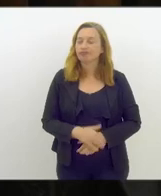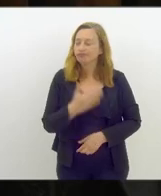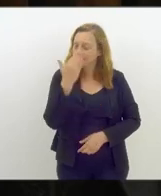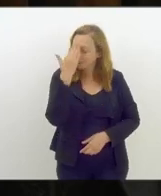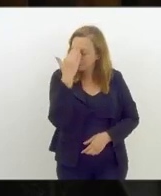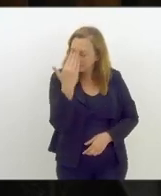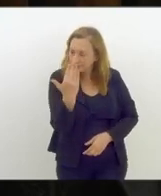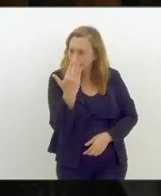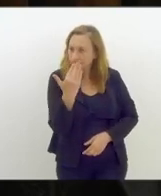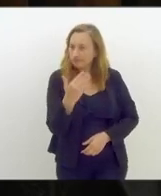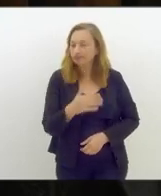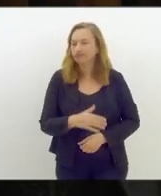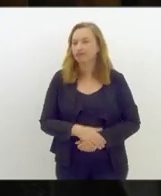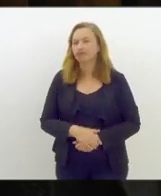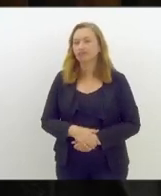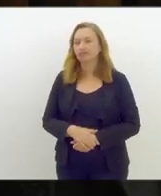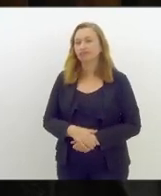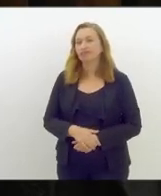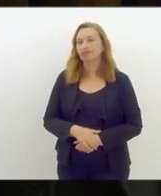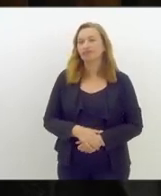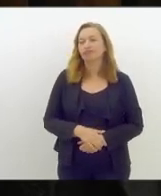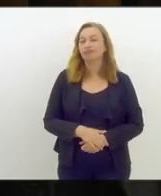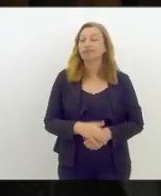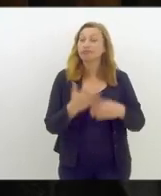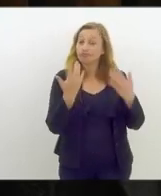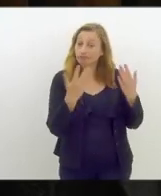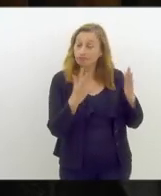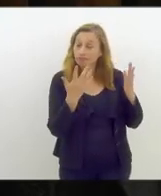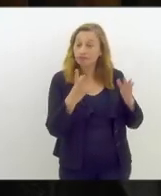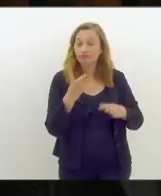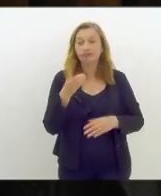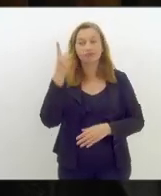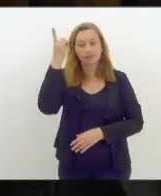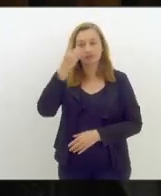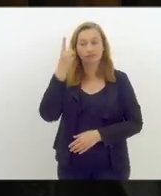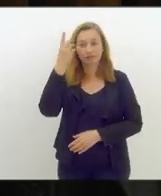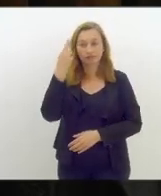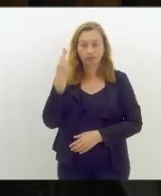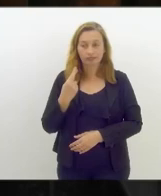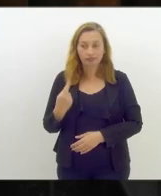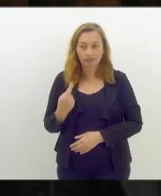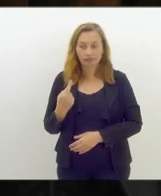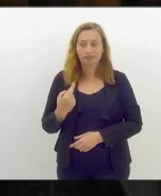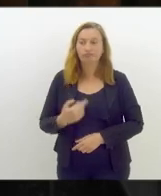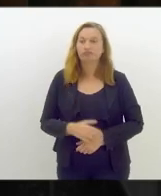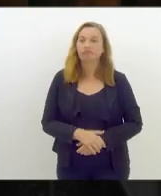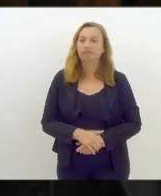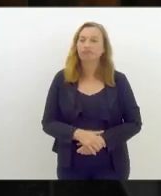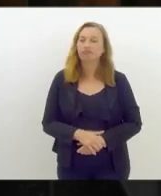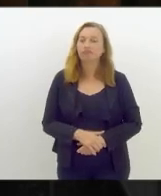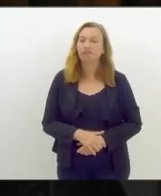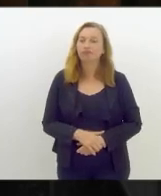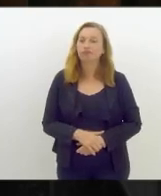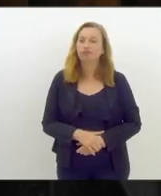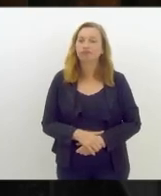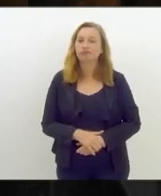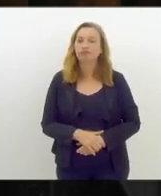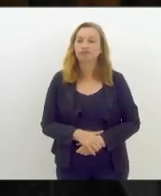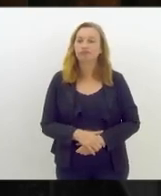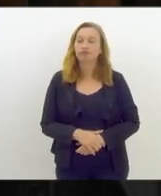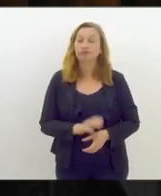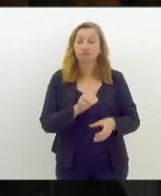agradecer ao tempo que parabenizo a deputada Renata Souza e pela sua